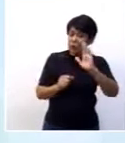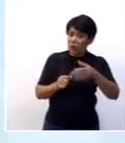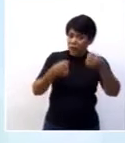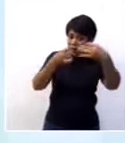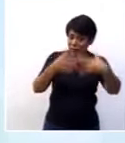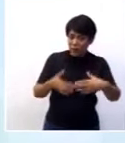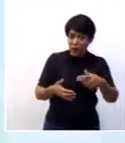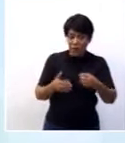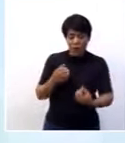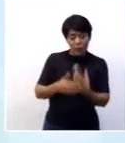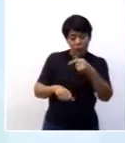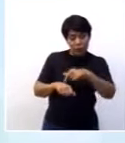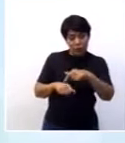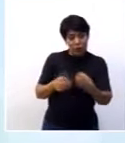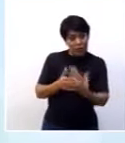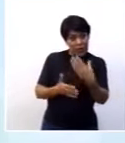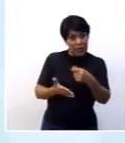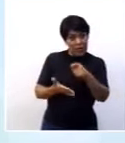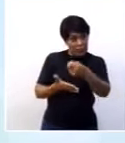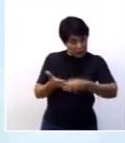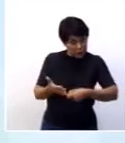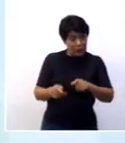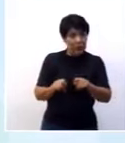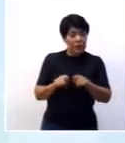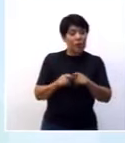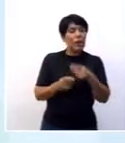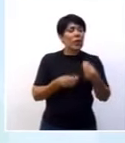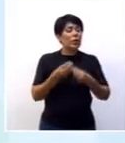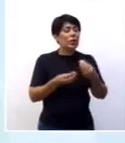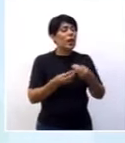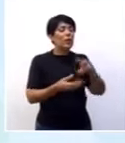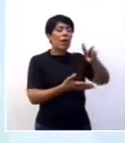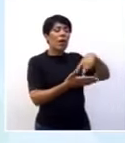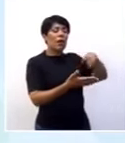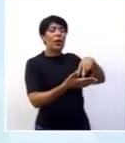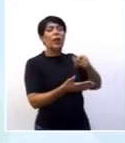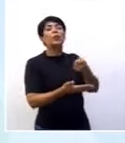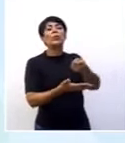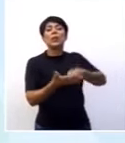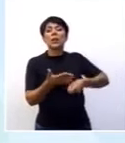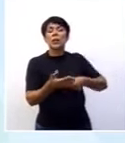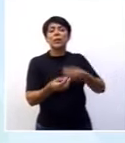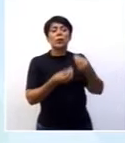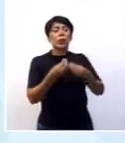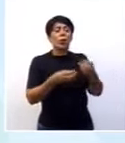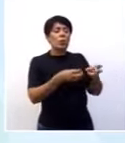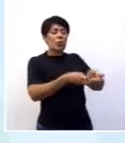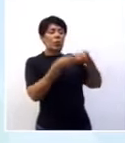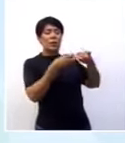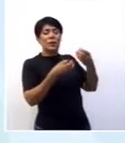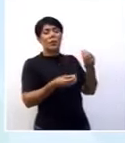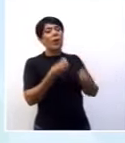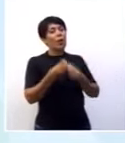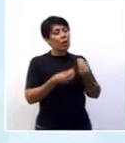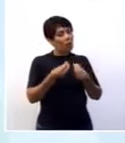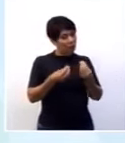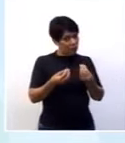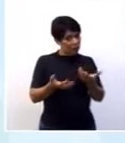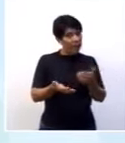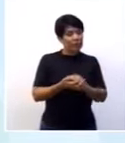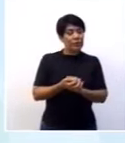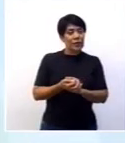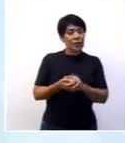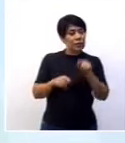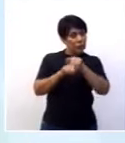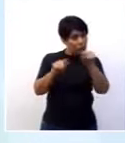seu texto. A questão da recepção desse texto, né? Quem recebe esse texto, qual é a leitura que ele faz a respeito disso. Você